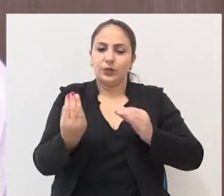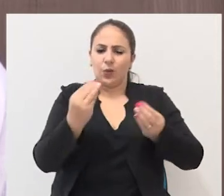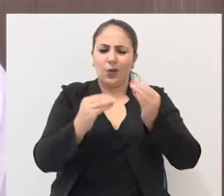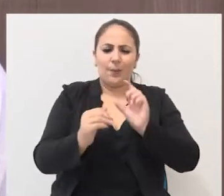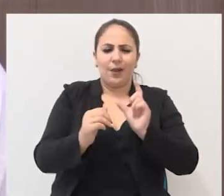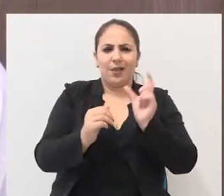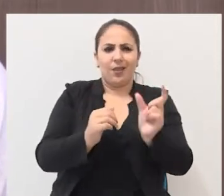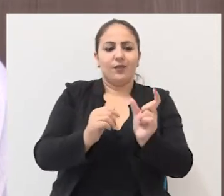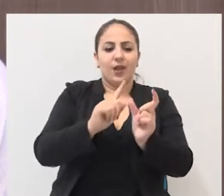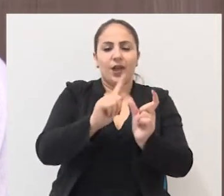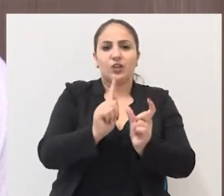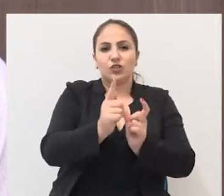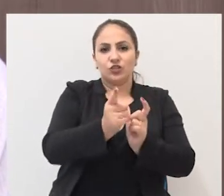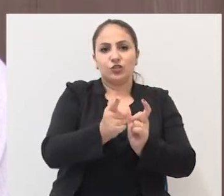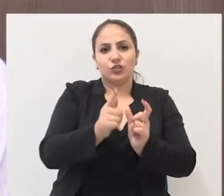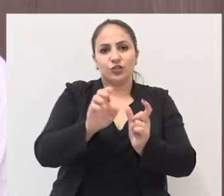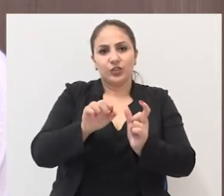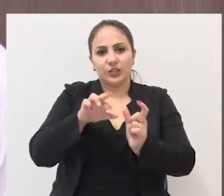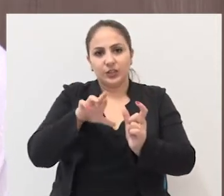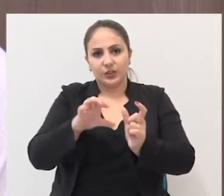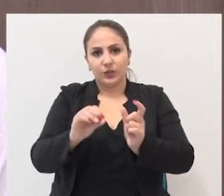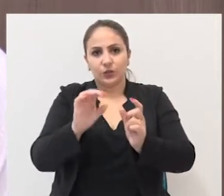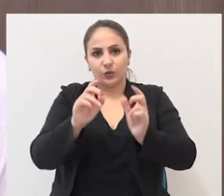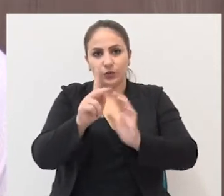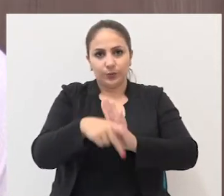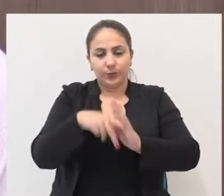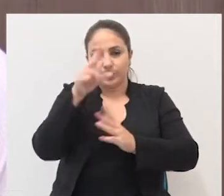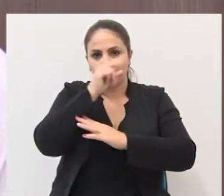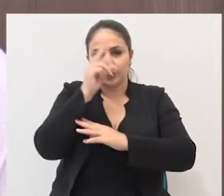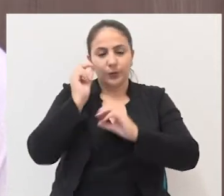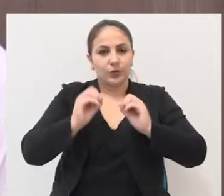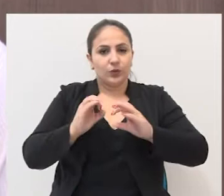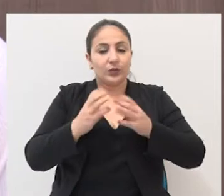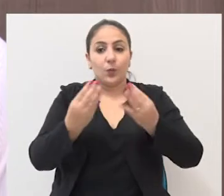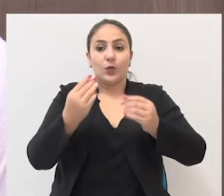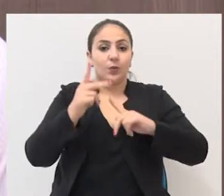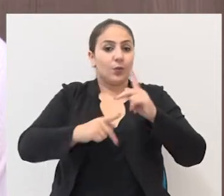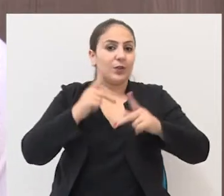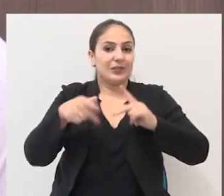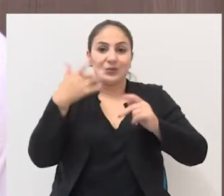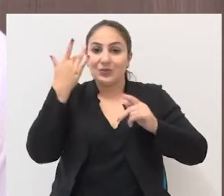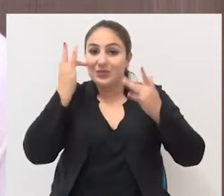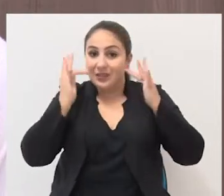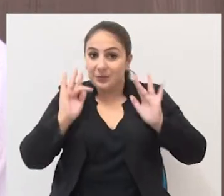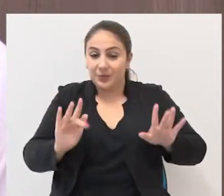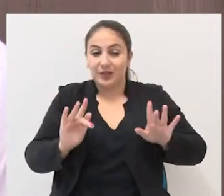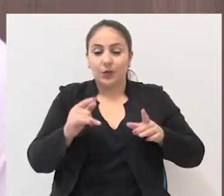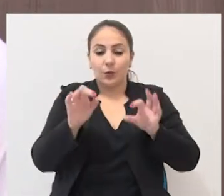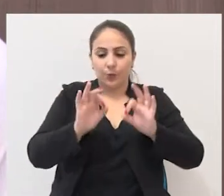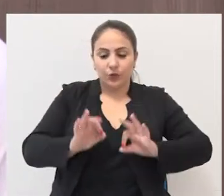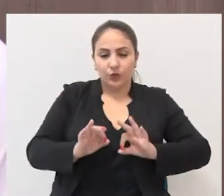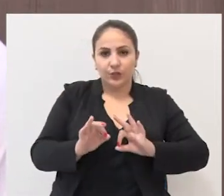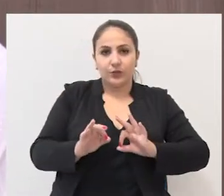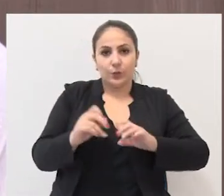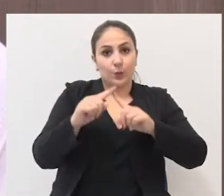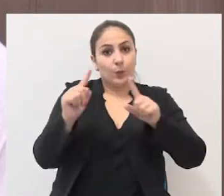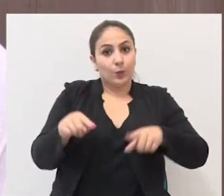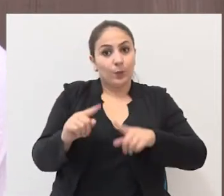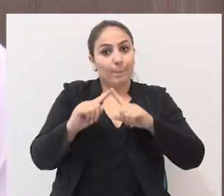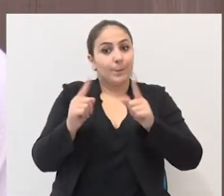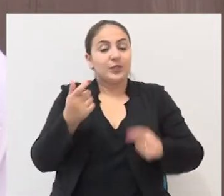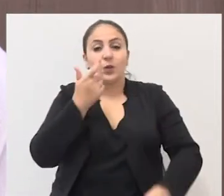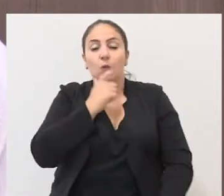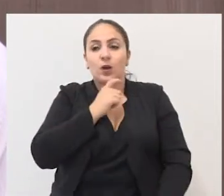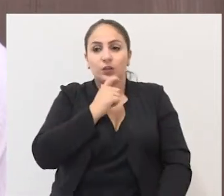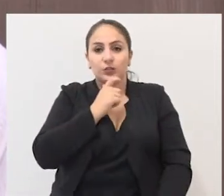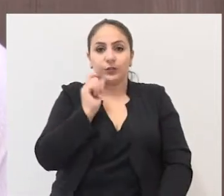do termo gênero no Plano Municipal da Educação passou batido para a maioria da população, mesmo que o projeto fosse um projeto público, haja